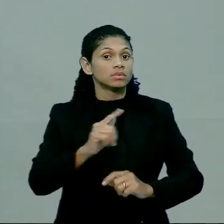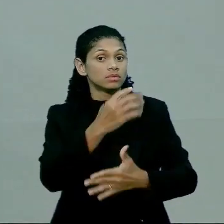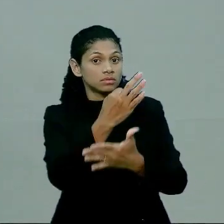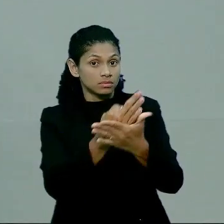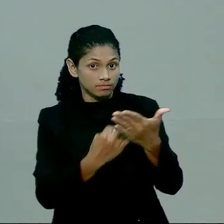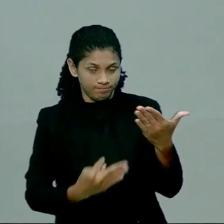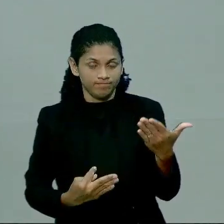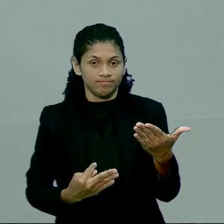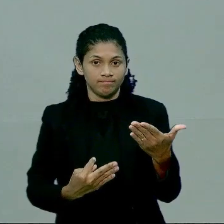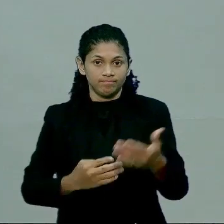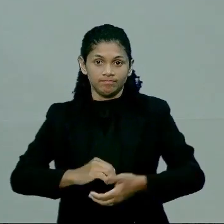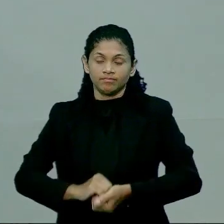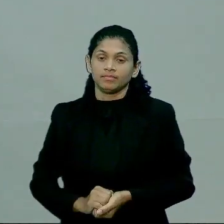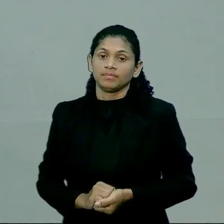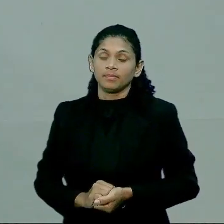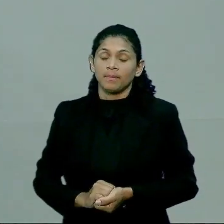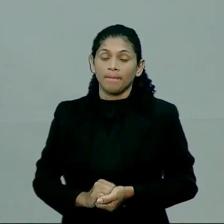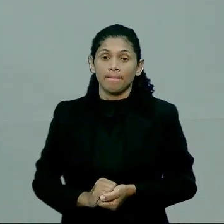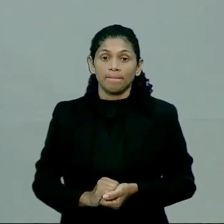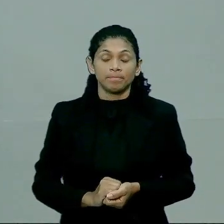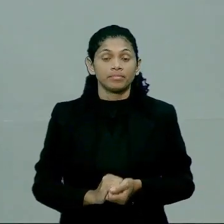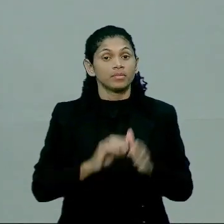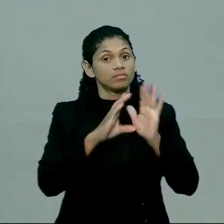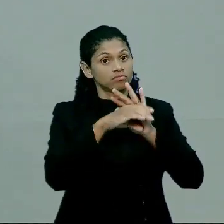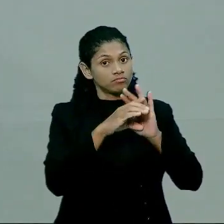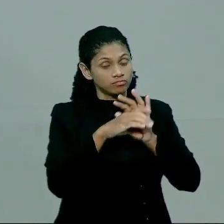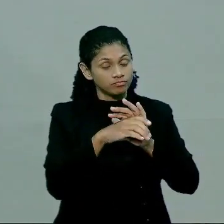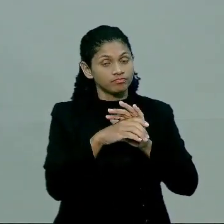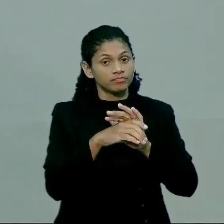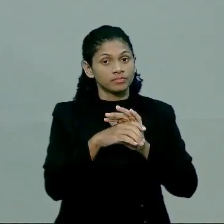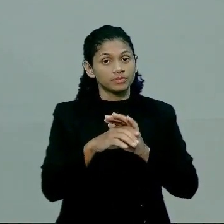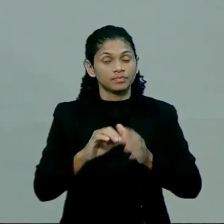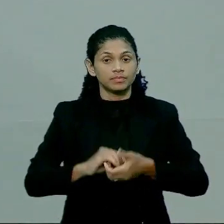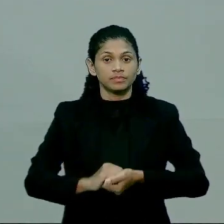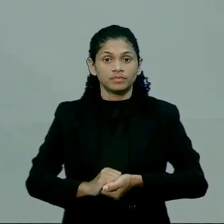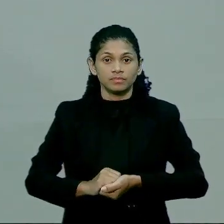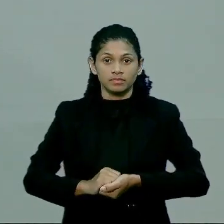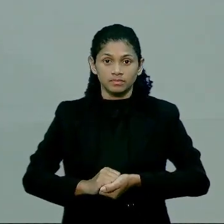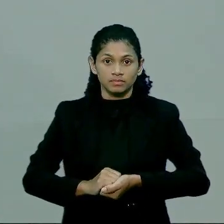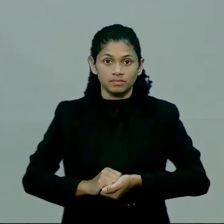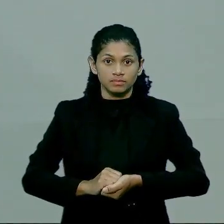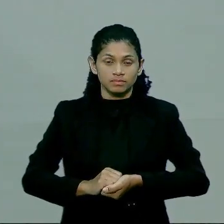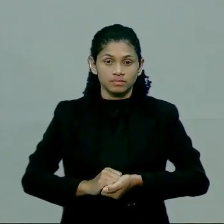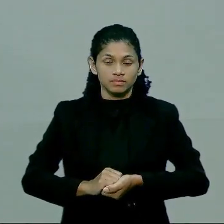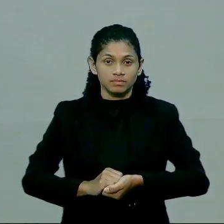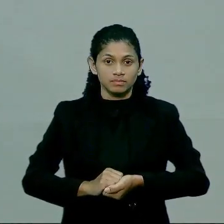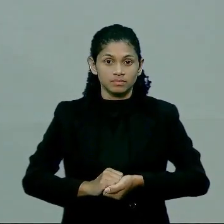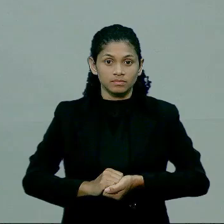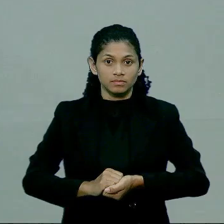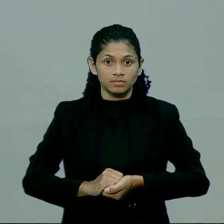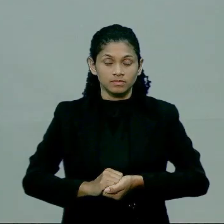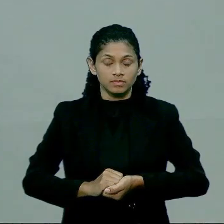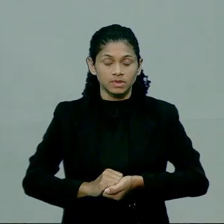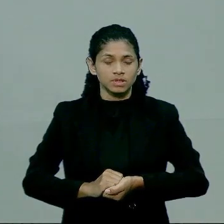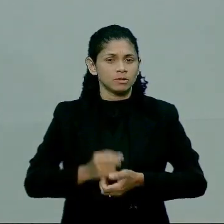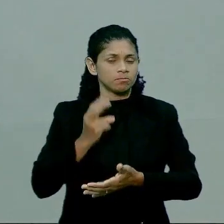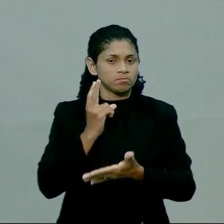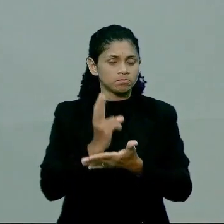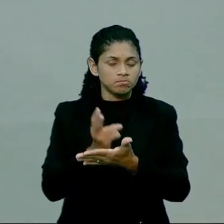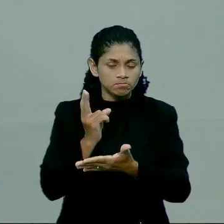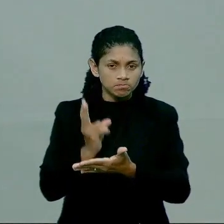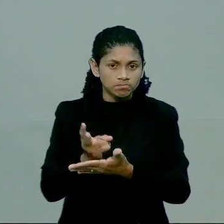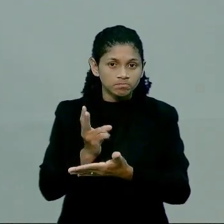função social galera é um conteúdo que ele está aí perpetuamente né